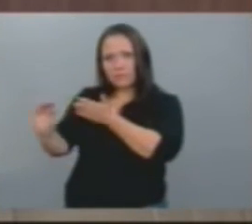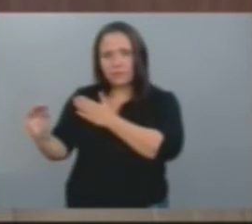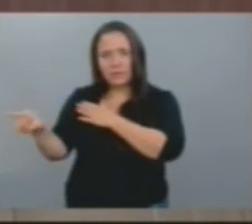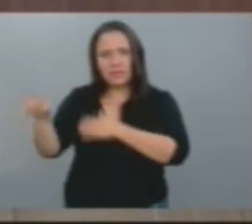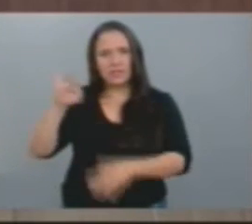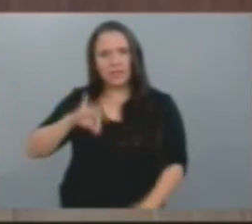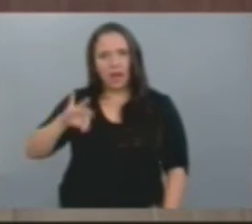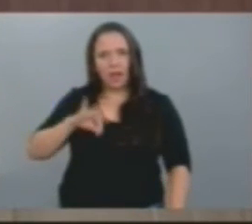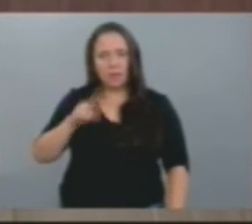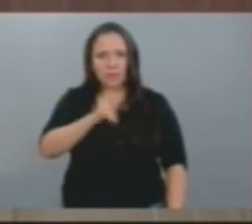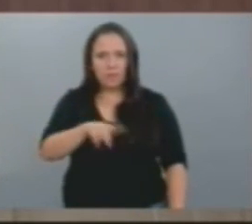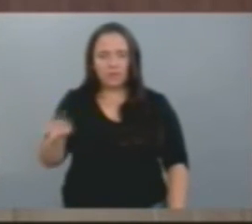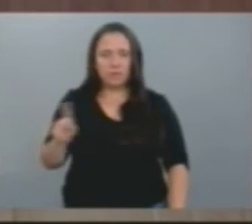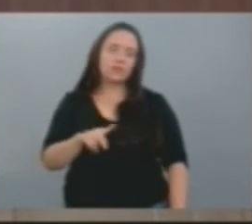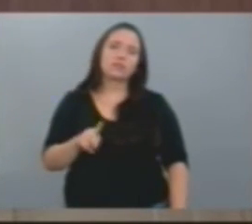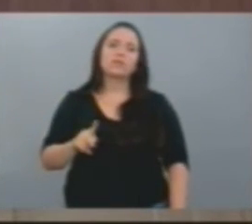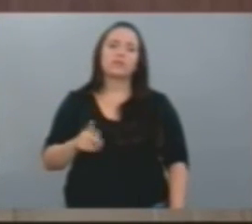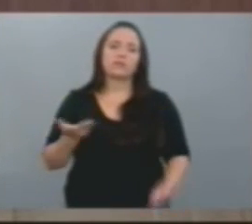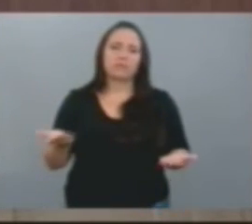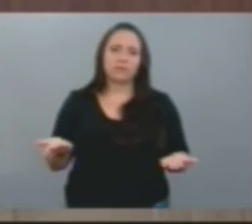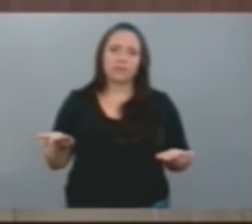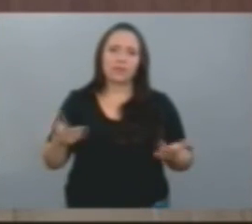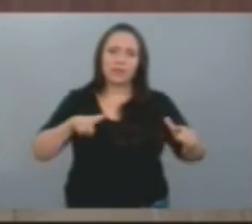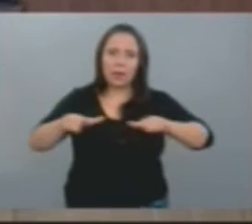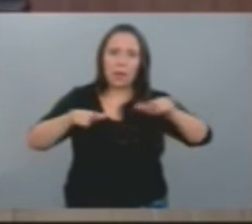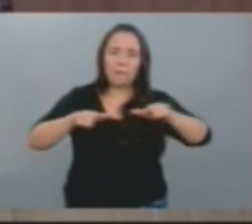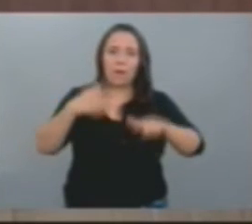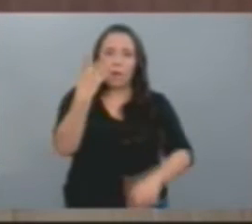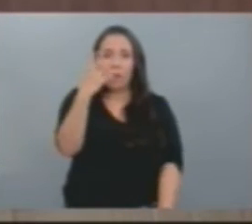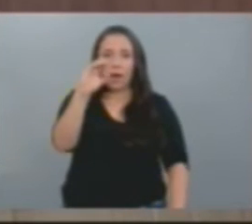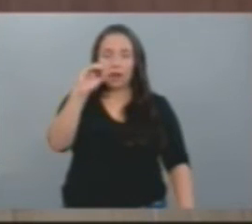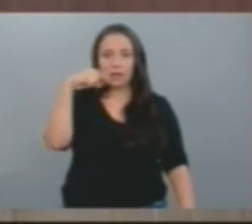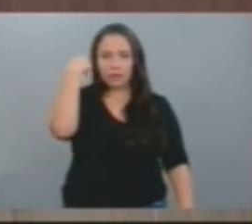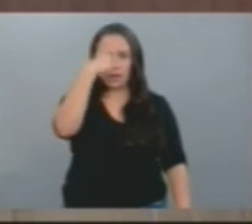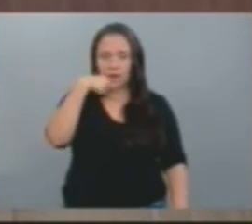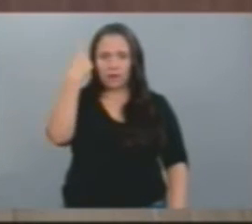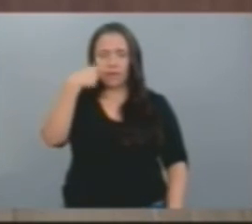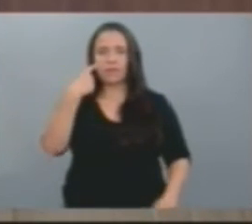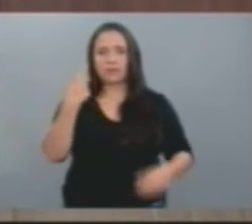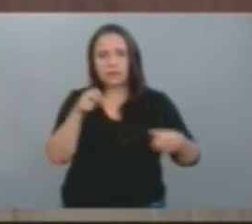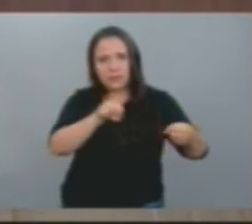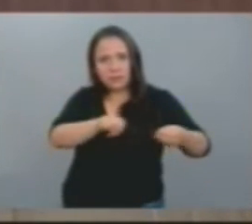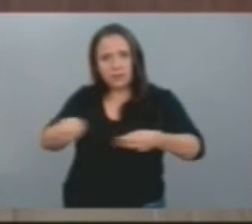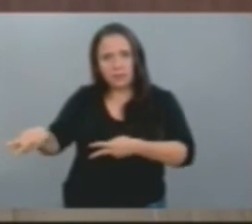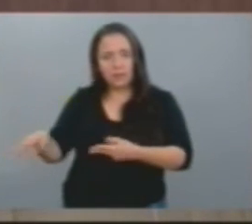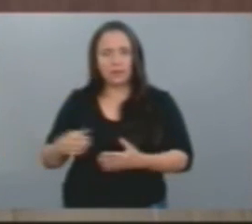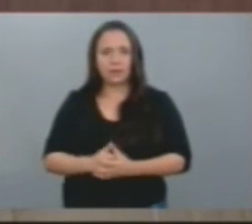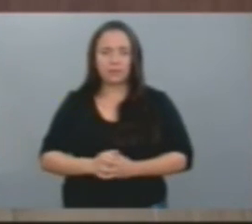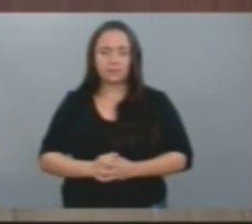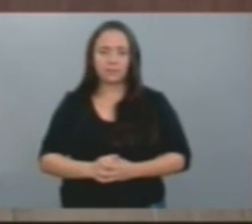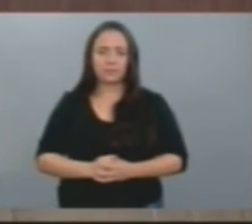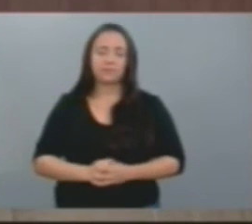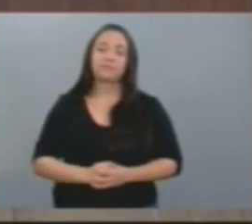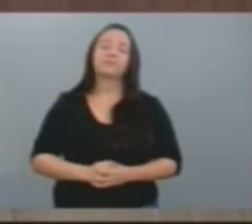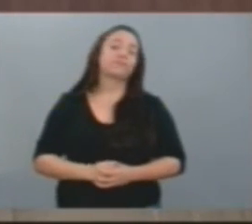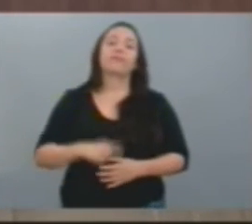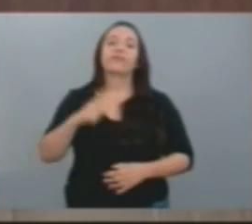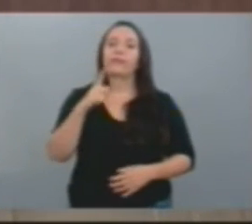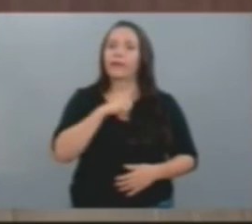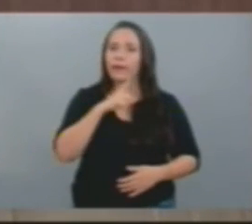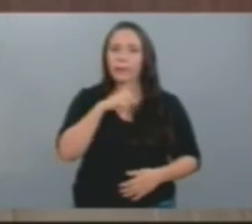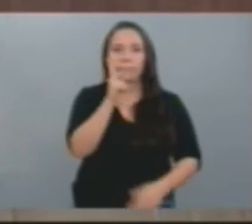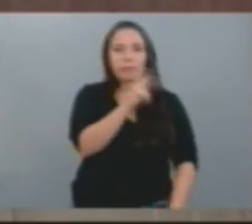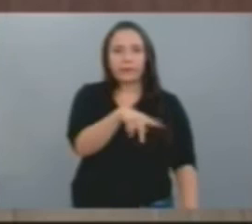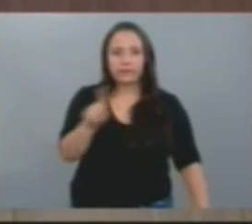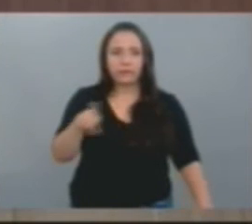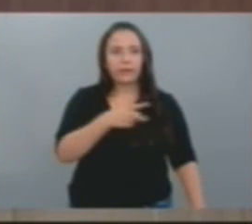cumprir carga horária, cumprir contrato de 200 horas. Deputado, tem vários professores, além